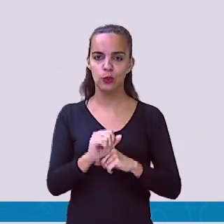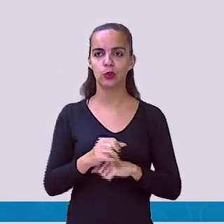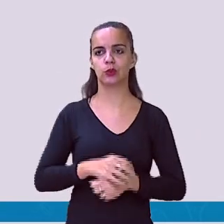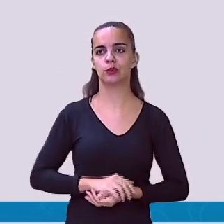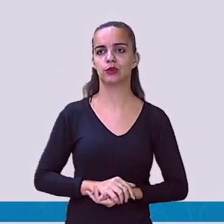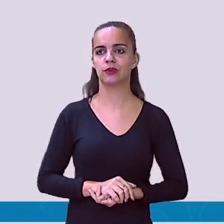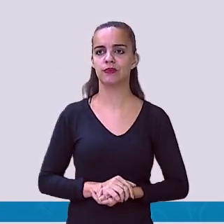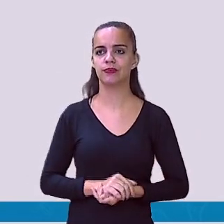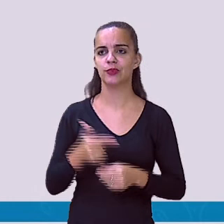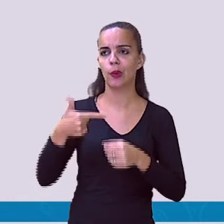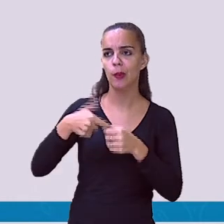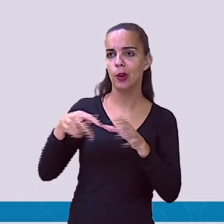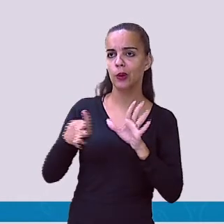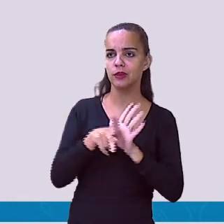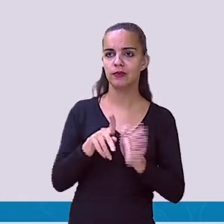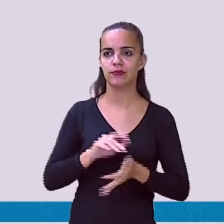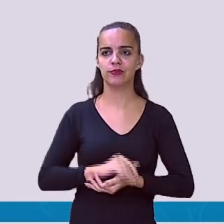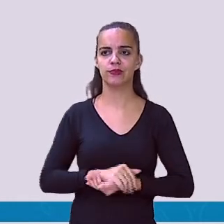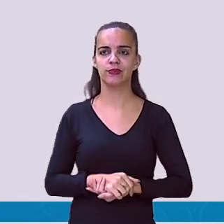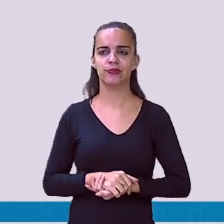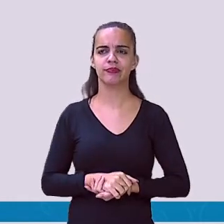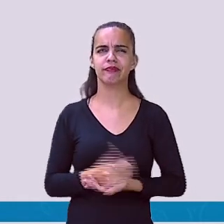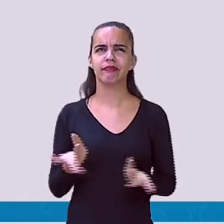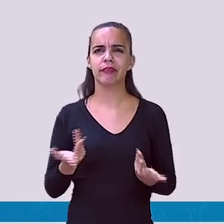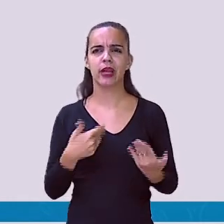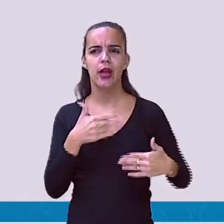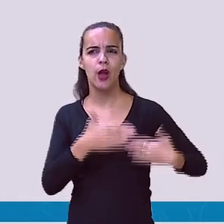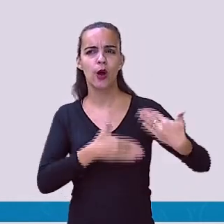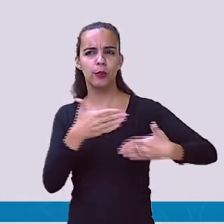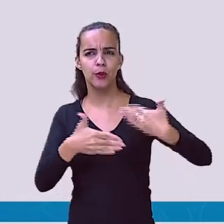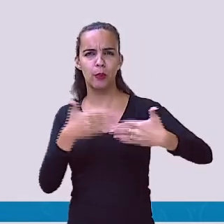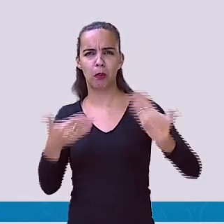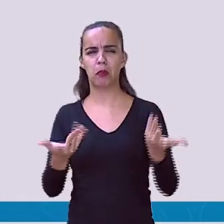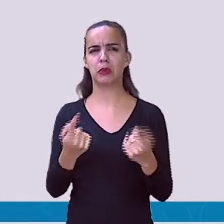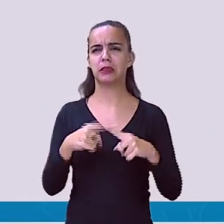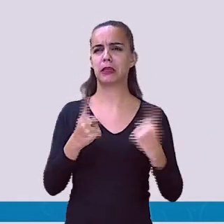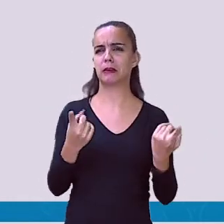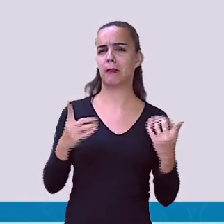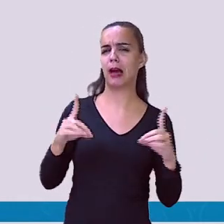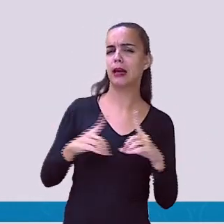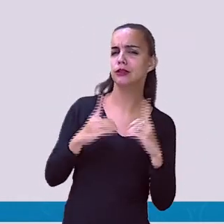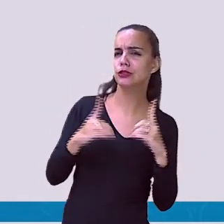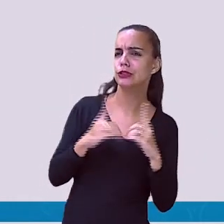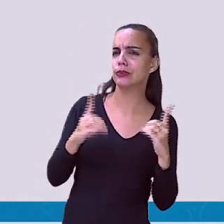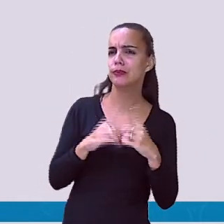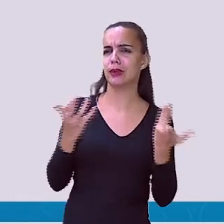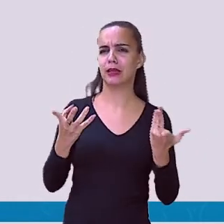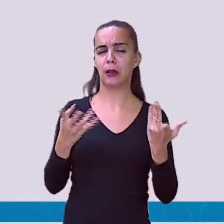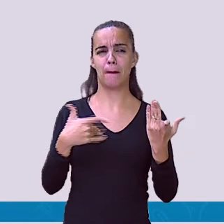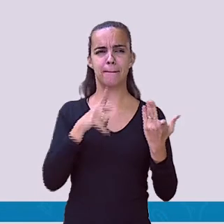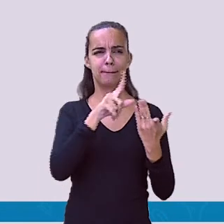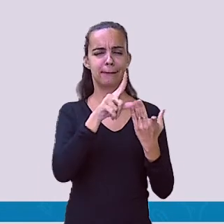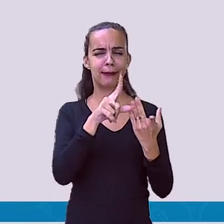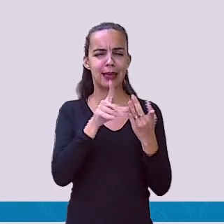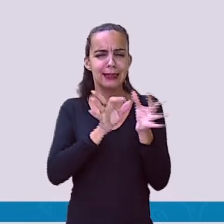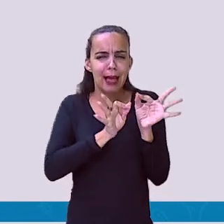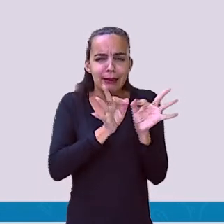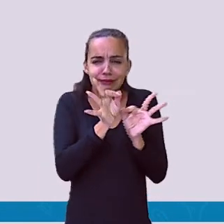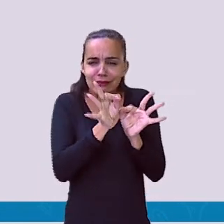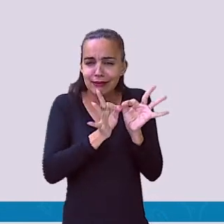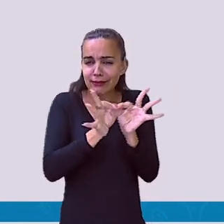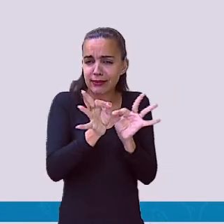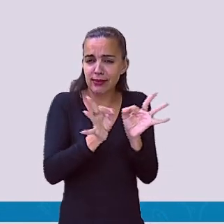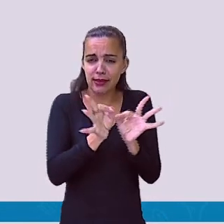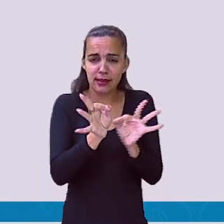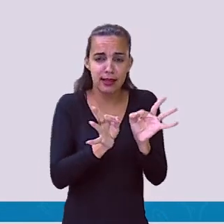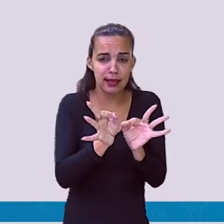petróleo. É um processo mais dinâmico, é um processo mais complexo do que